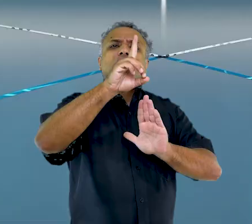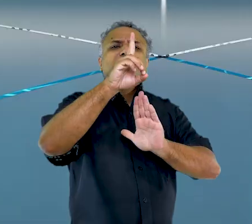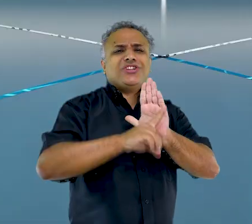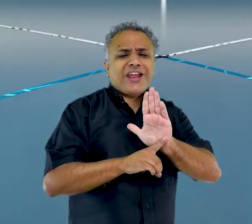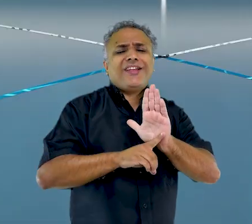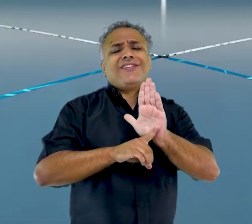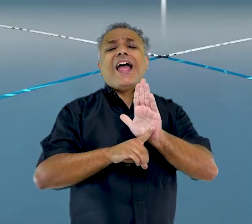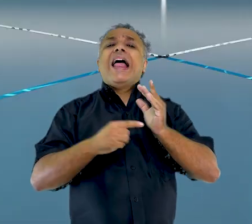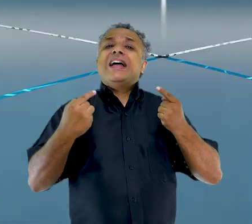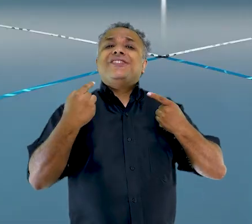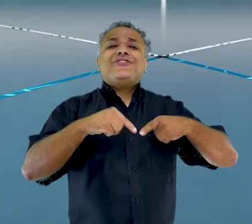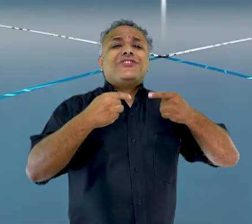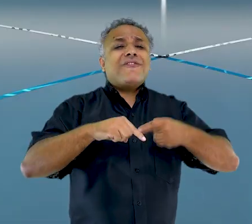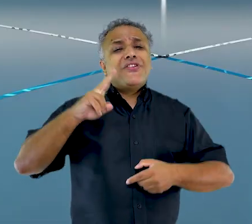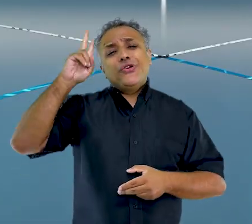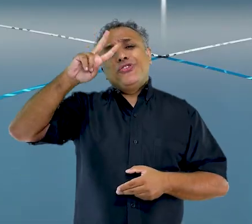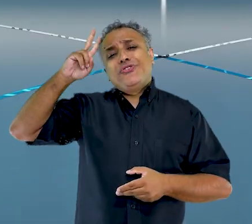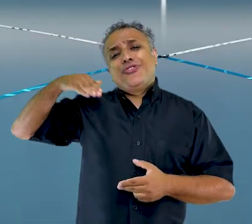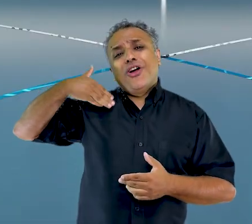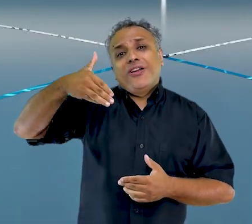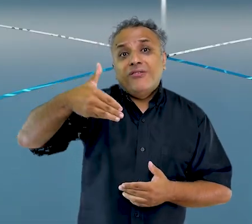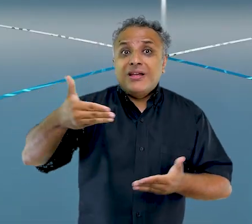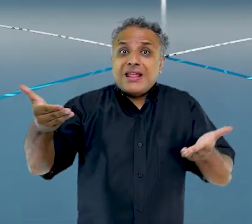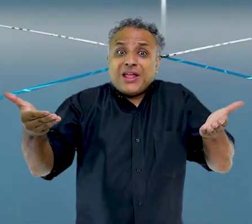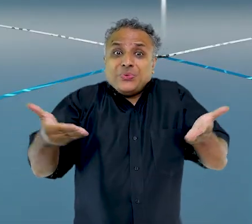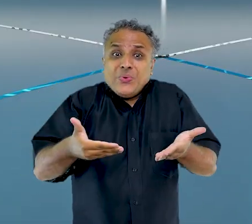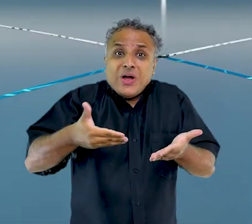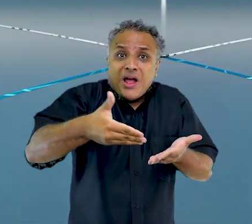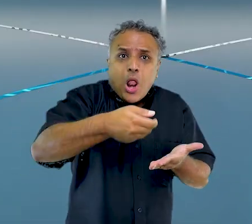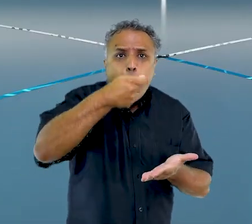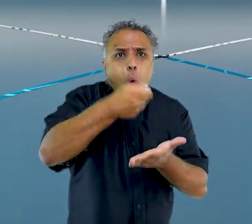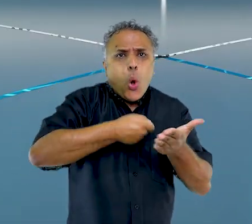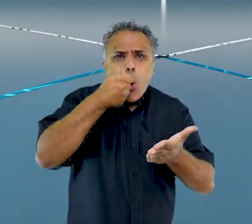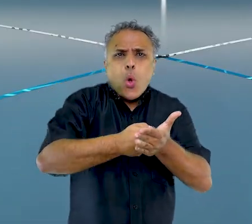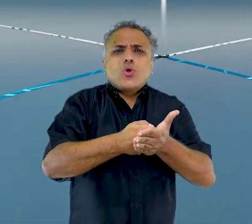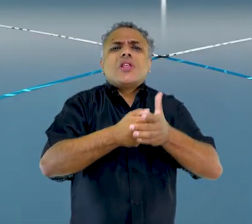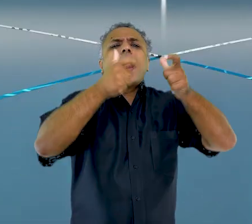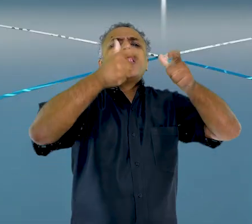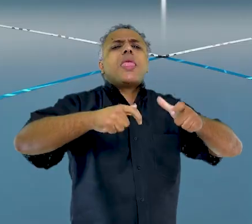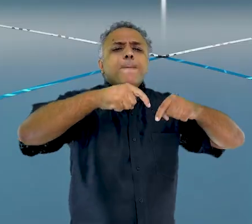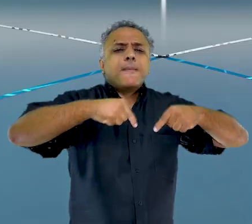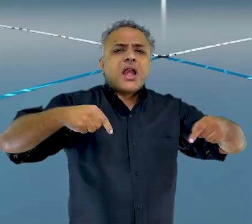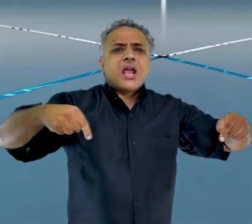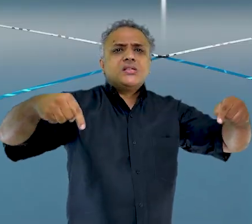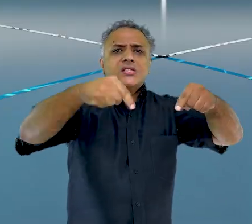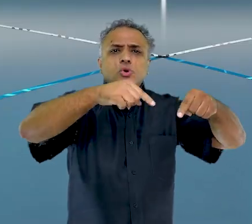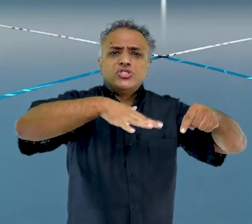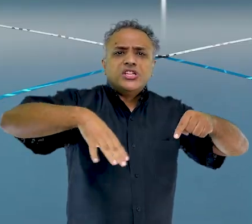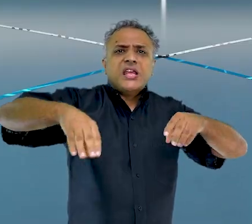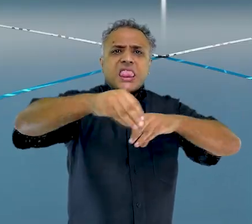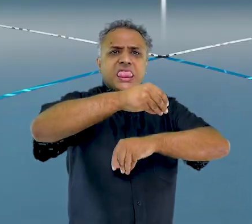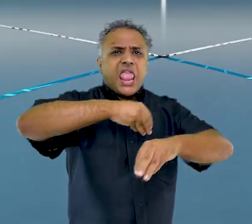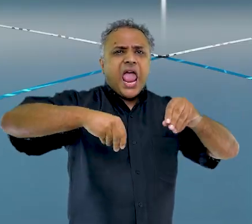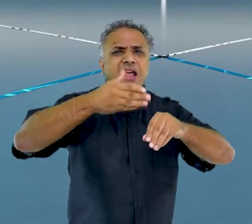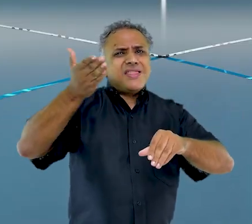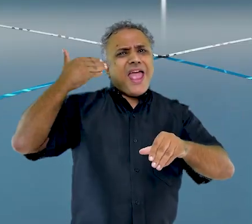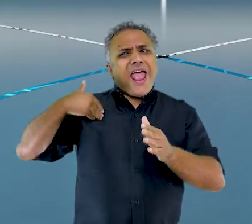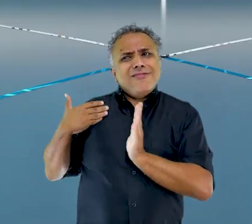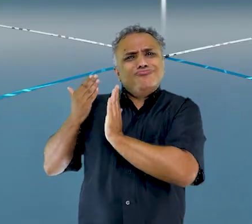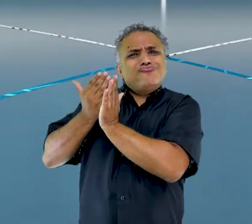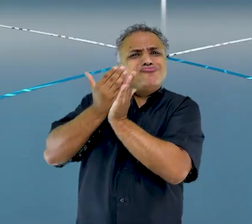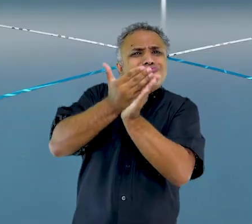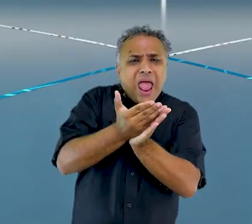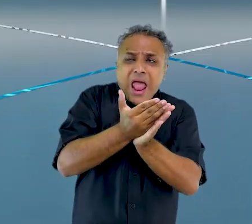em meio a desafios históricos e atuais, como a luta pela demarcação das terras em que habitam desde antes da chegada